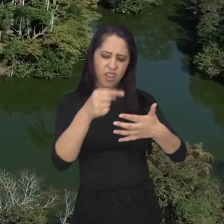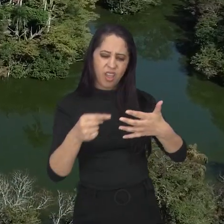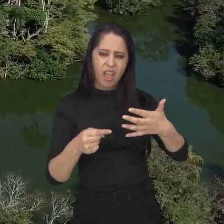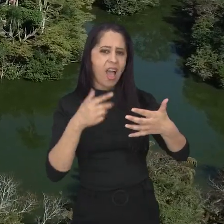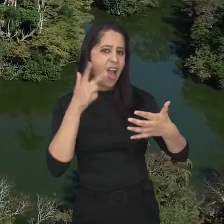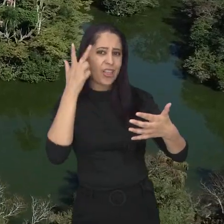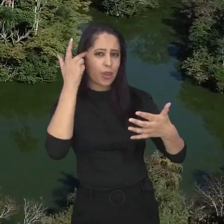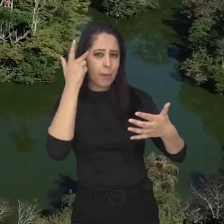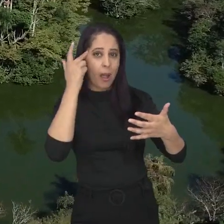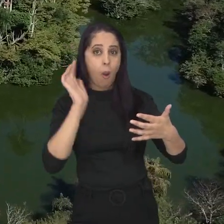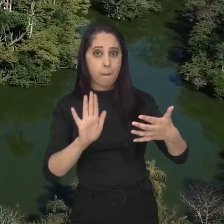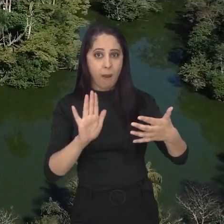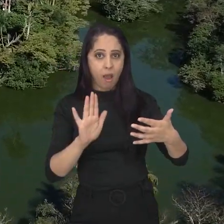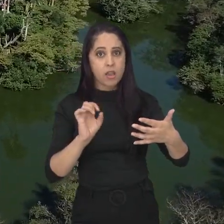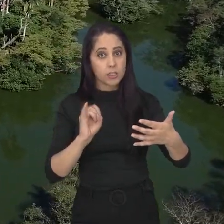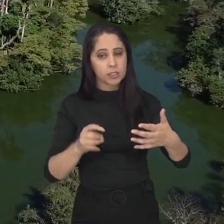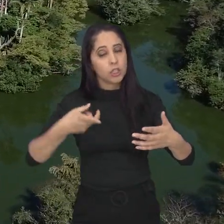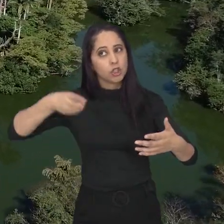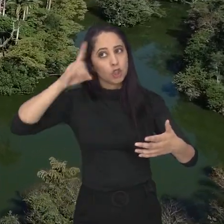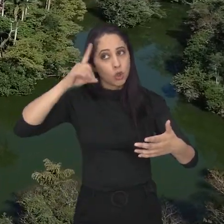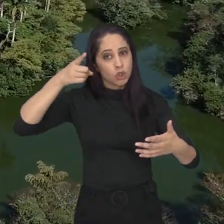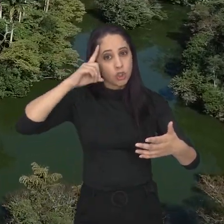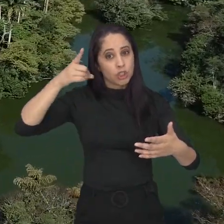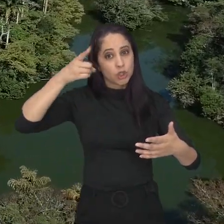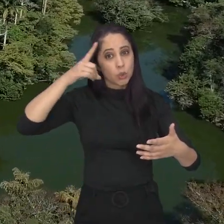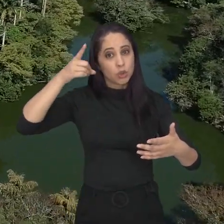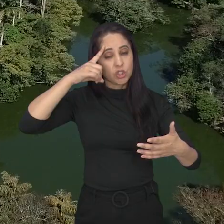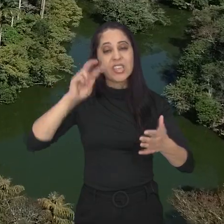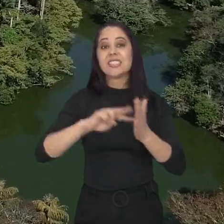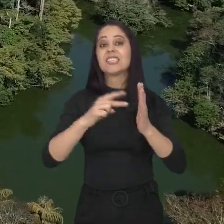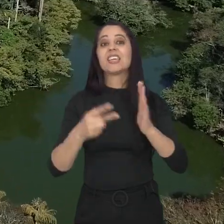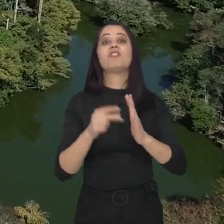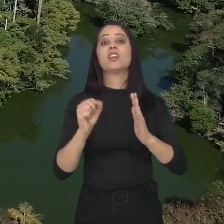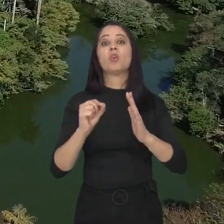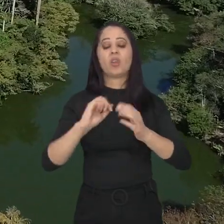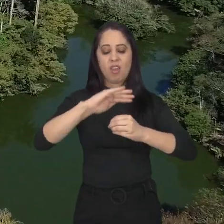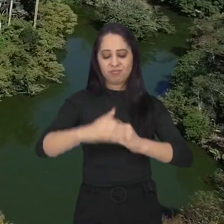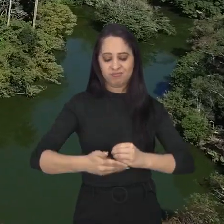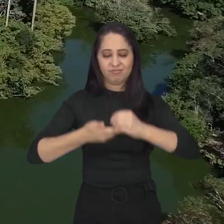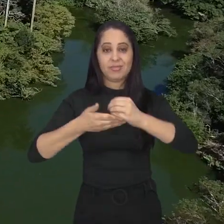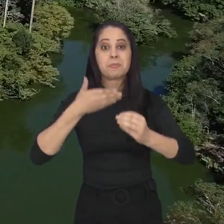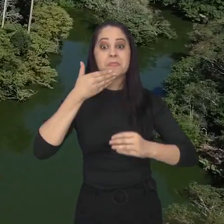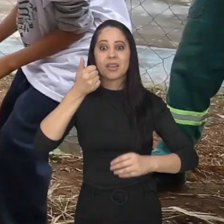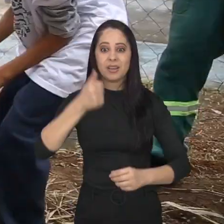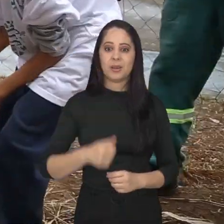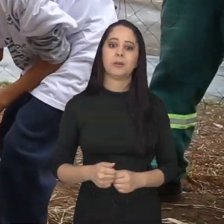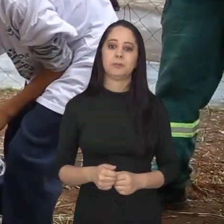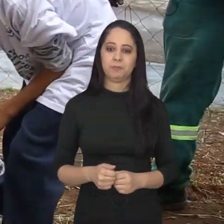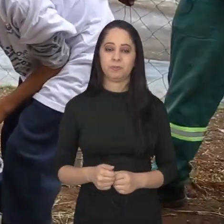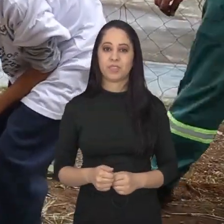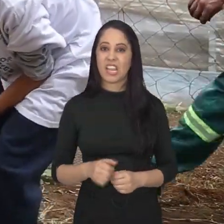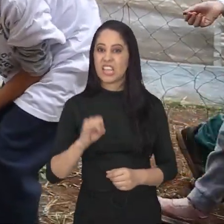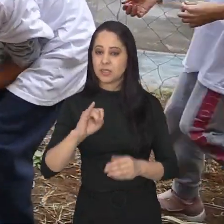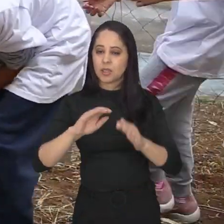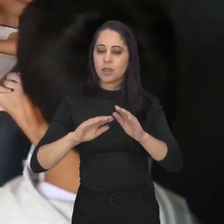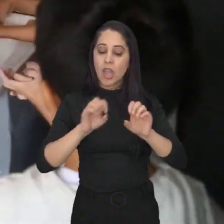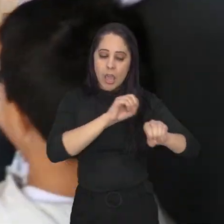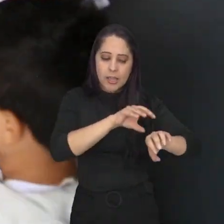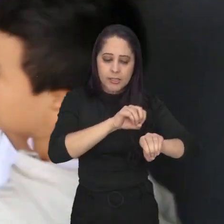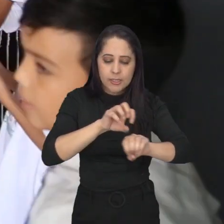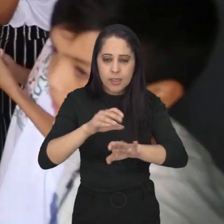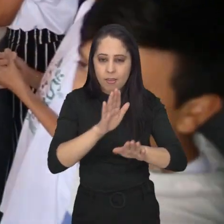da importância do tema, nosso país dedica uma semana a esta data. Aqui no Boletim não vai ser diferente, preparamos uma série especial de